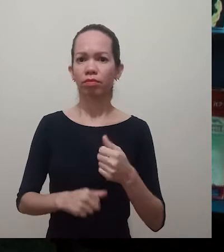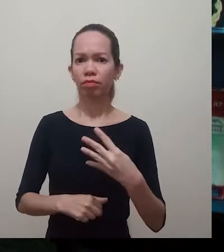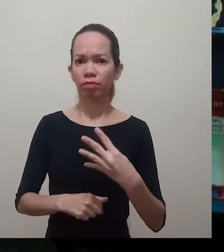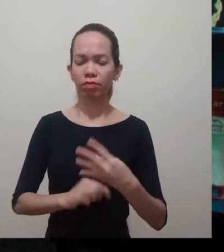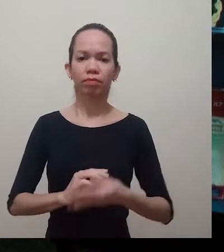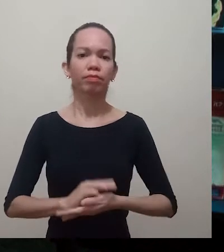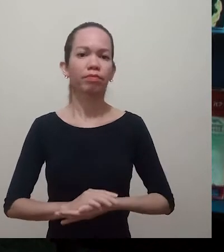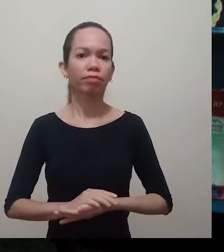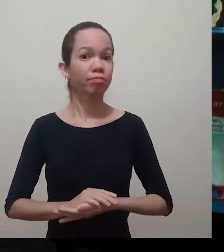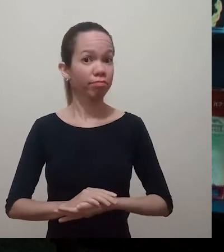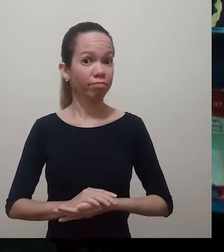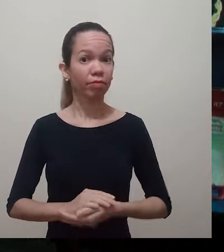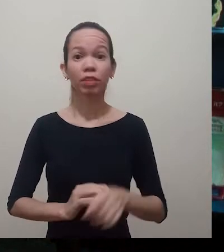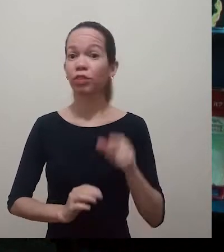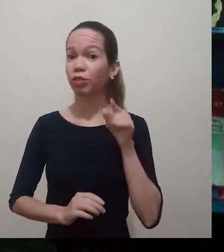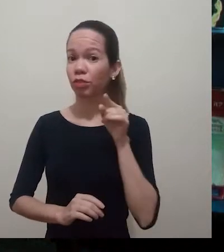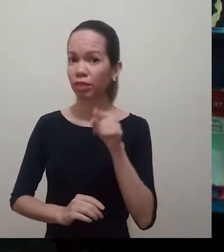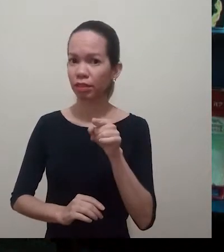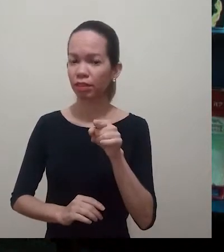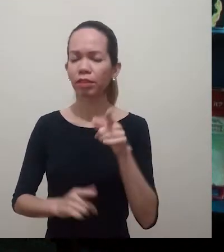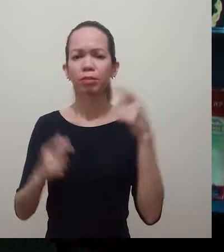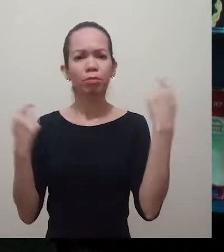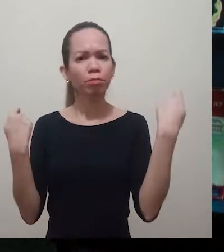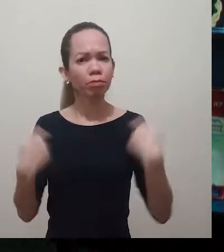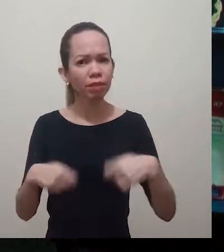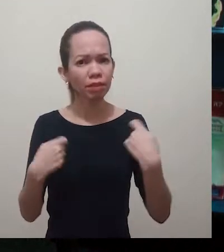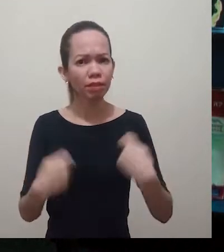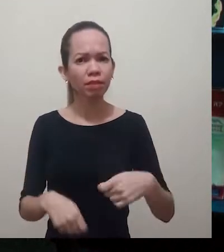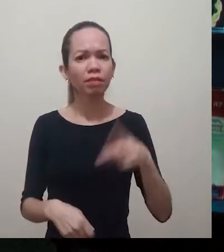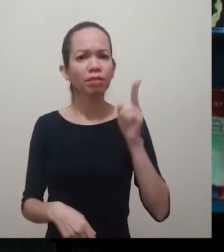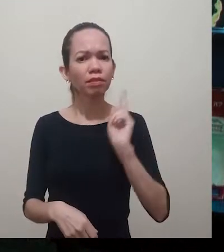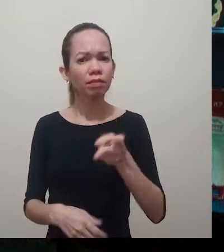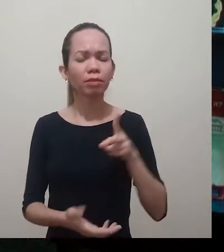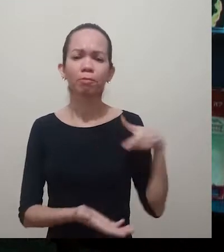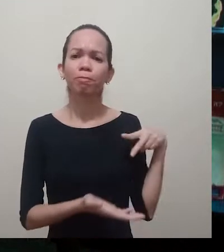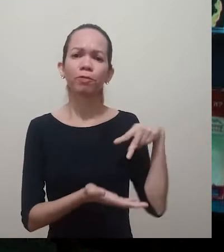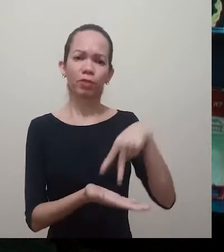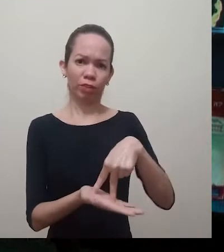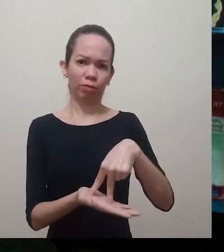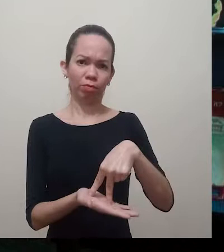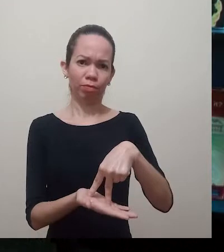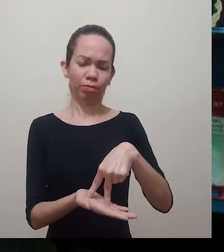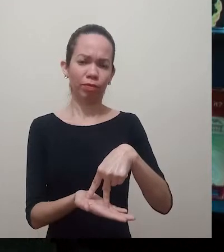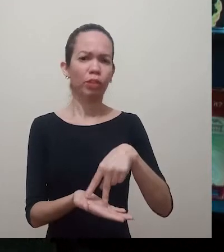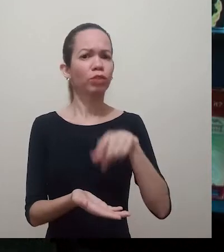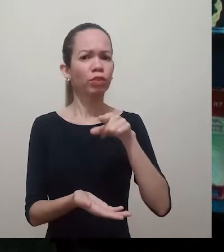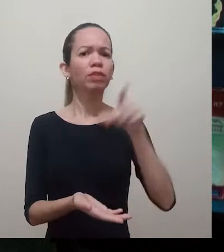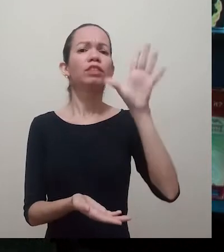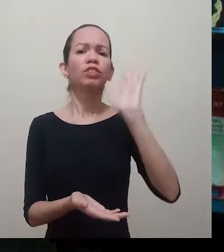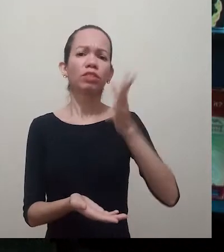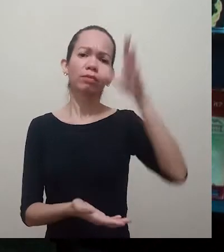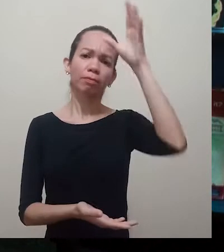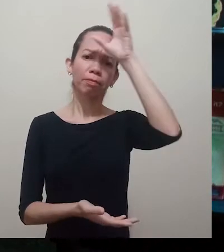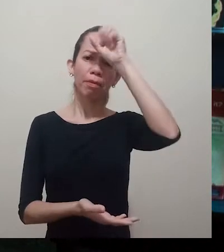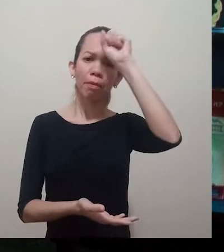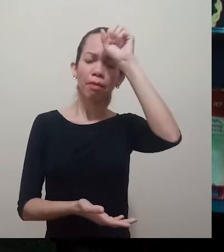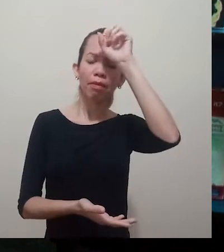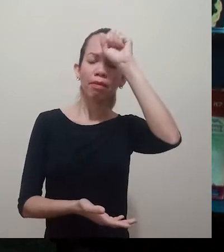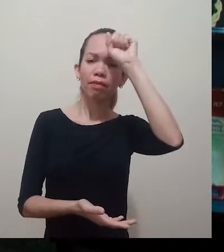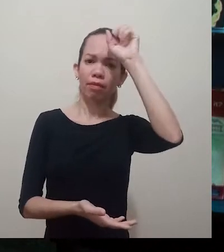tu porém permanece naquilo que aprendeste é de que foste inteirado sabendo